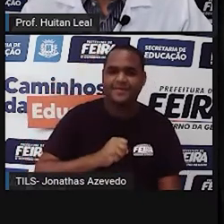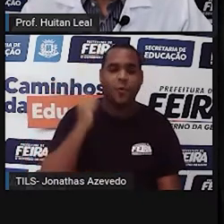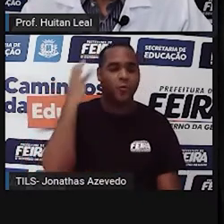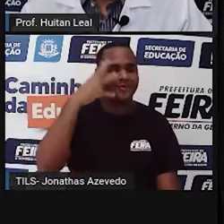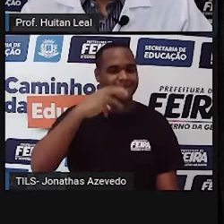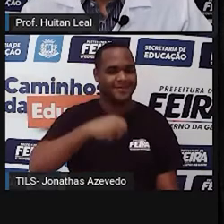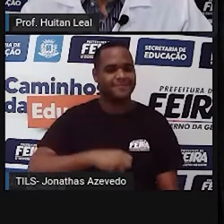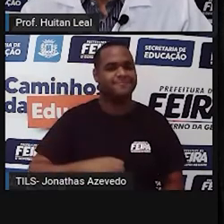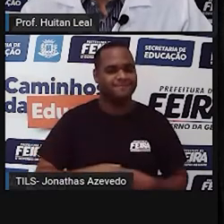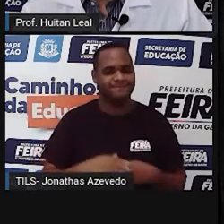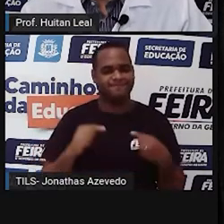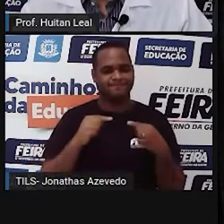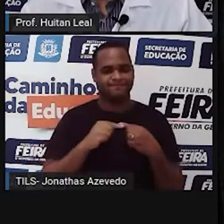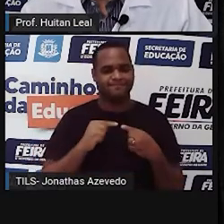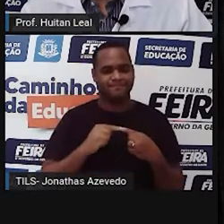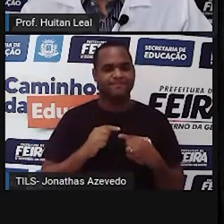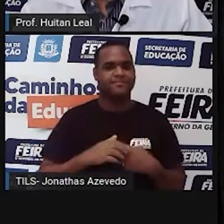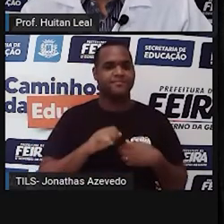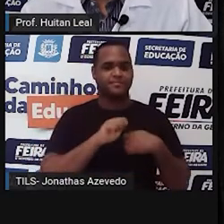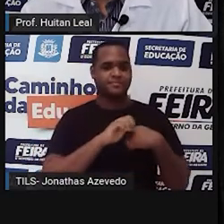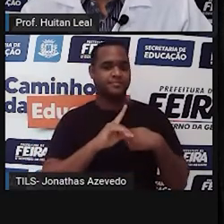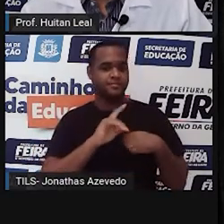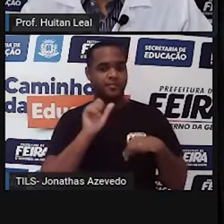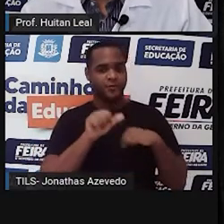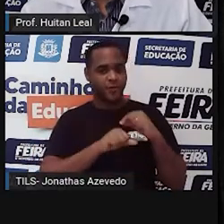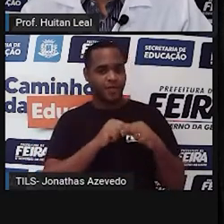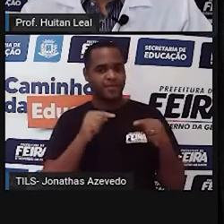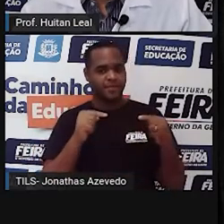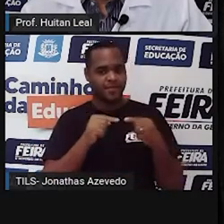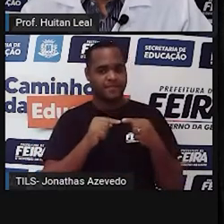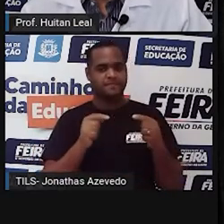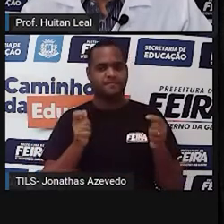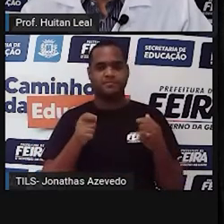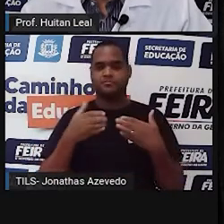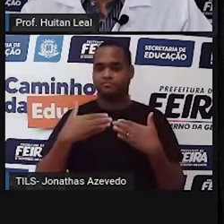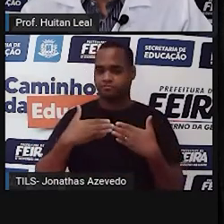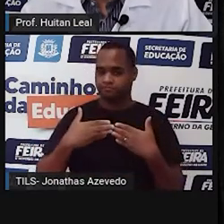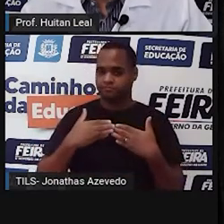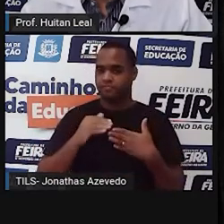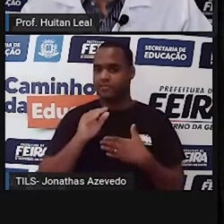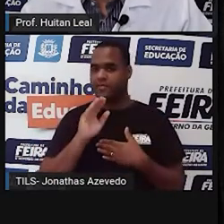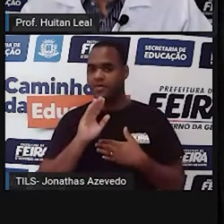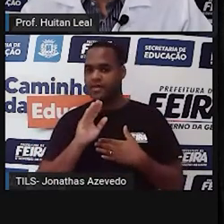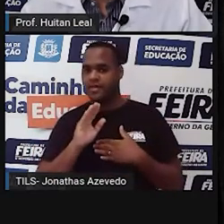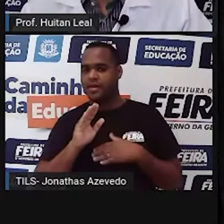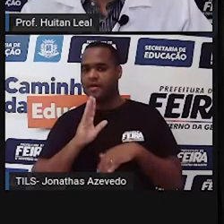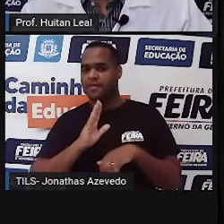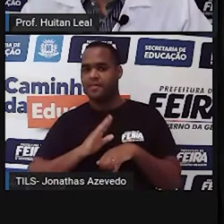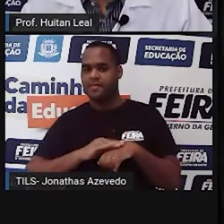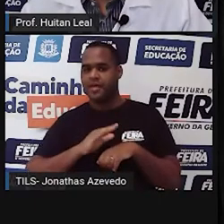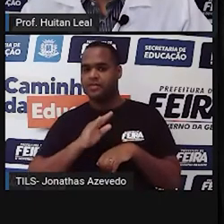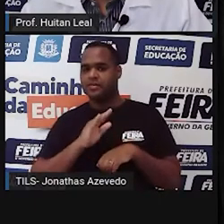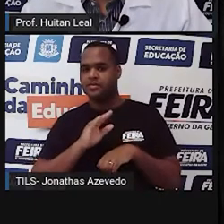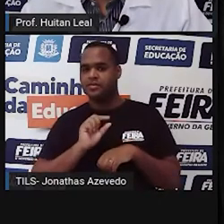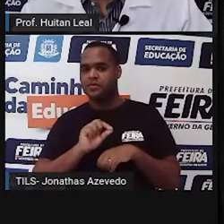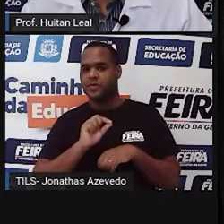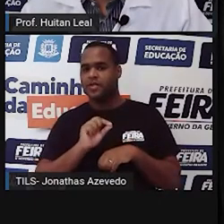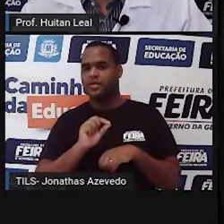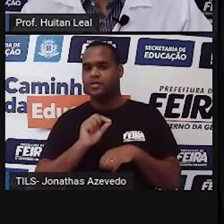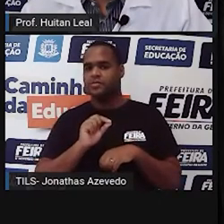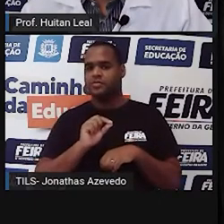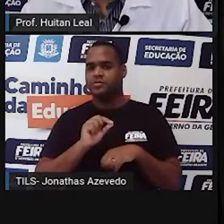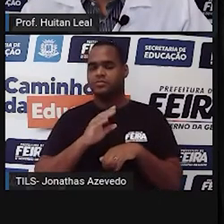bonita. O advérbio modifica o próprio advérbio. Mais adiante, esse mais